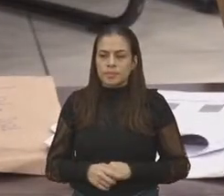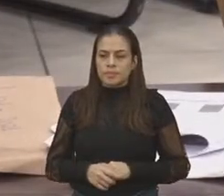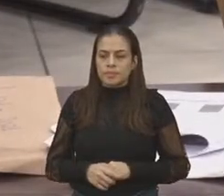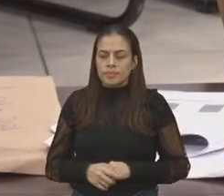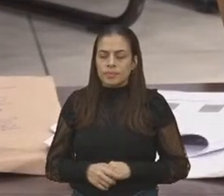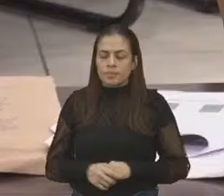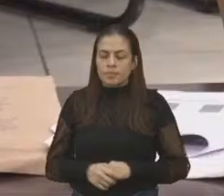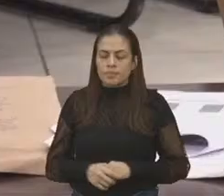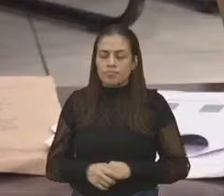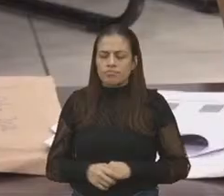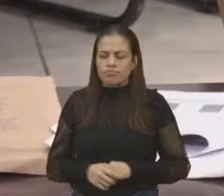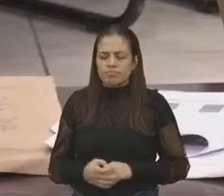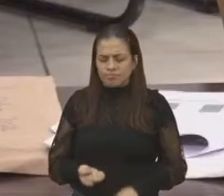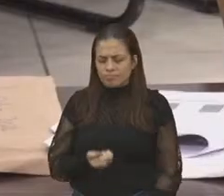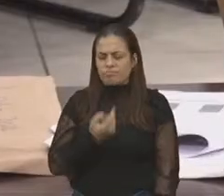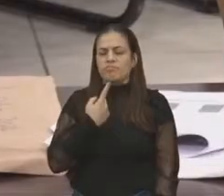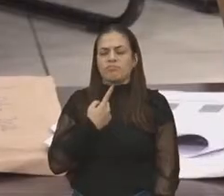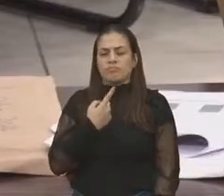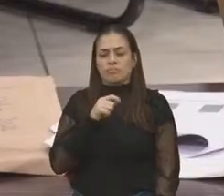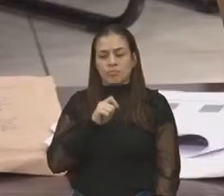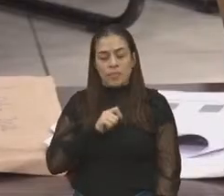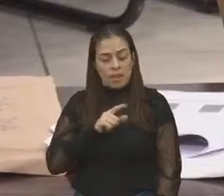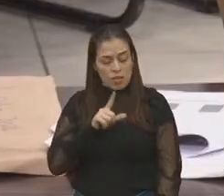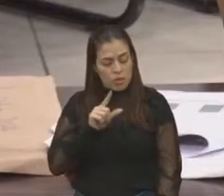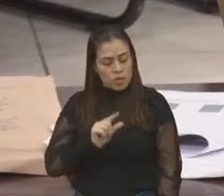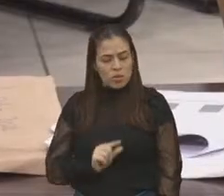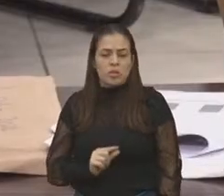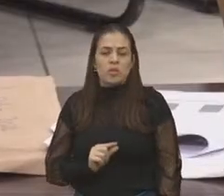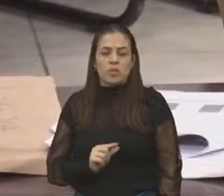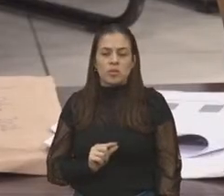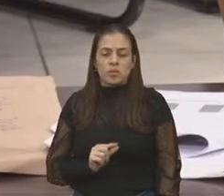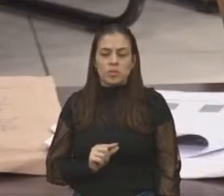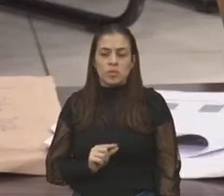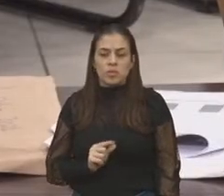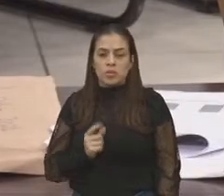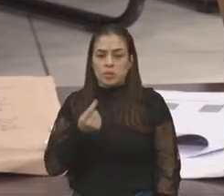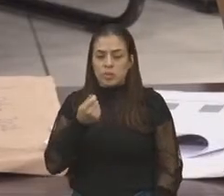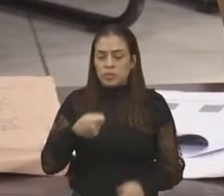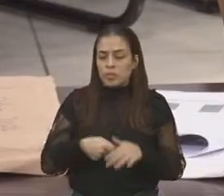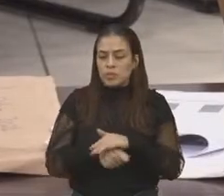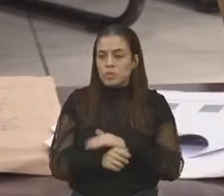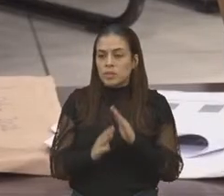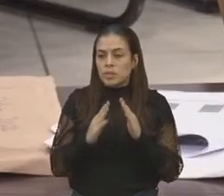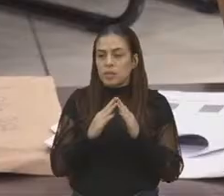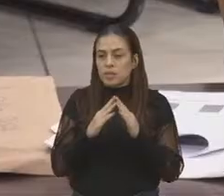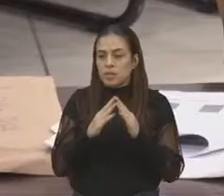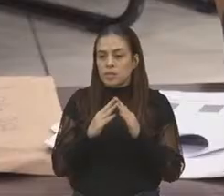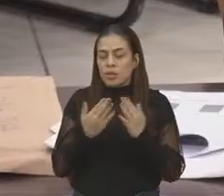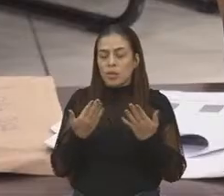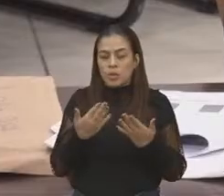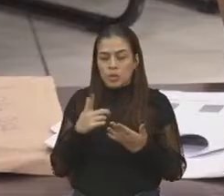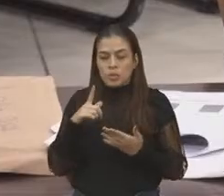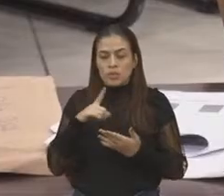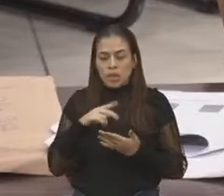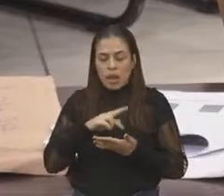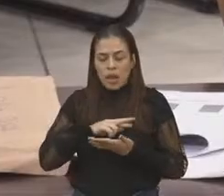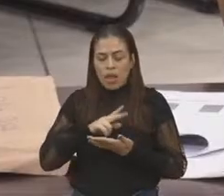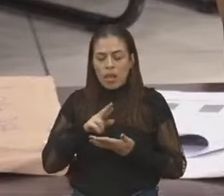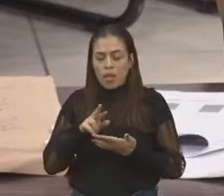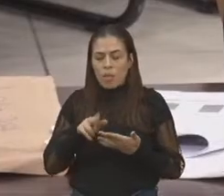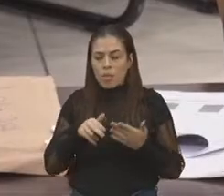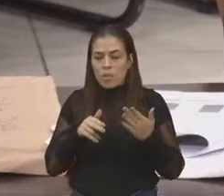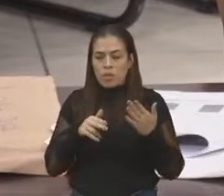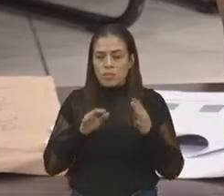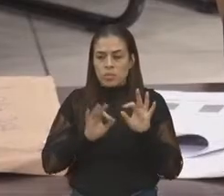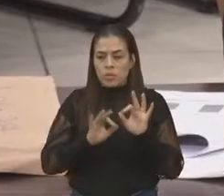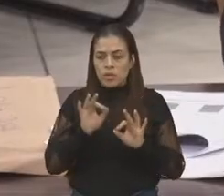O que me estranha aqui é a redução, dos investimentos em habitação. Hoje nós temos vários programas, inclusive